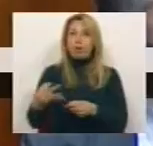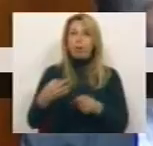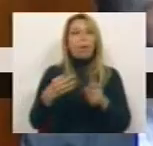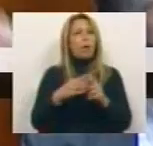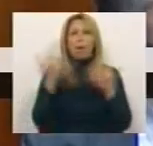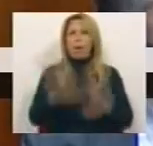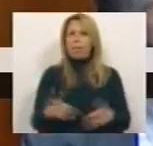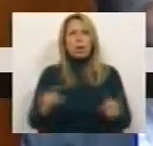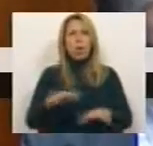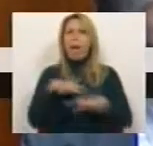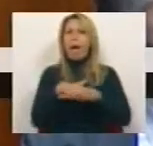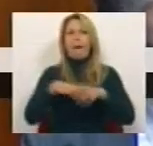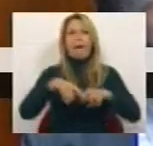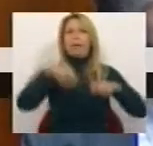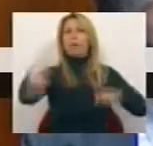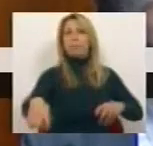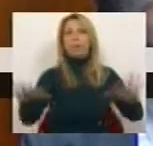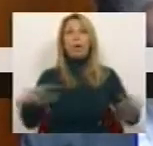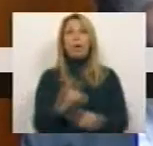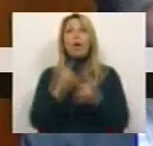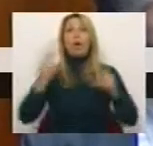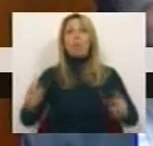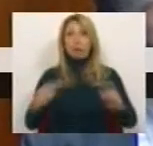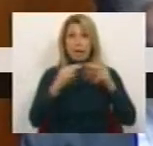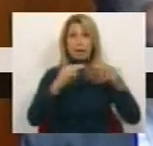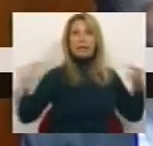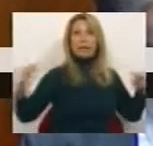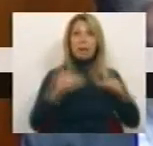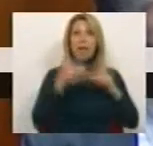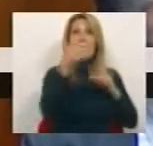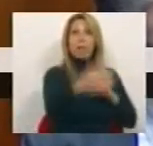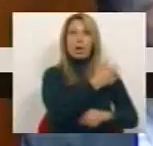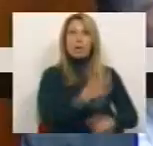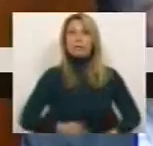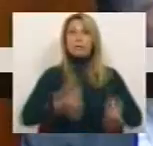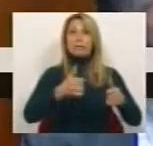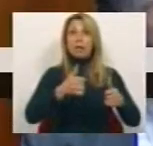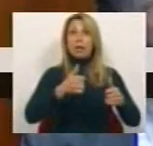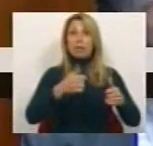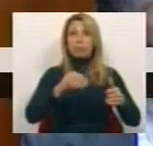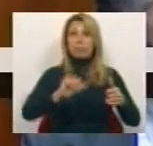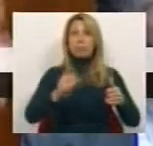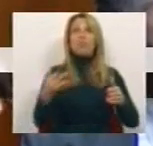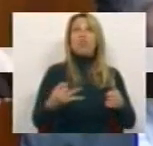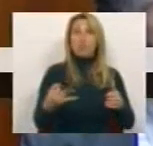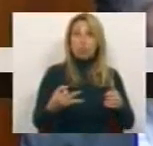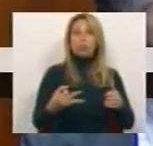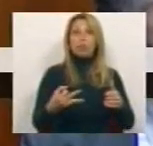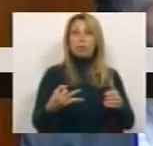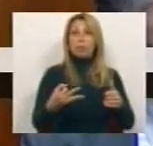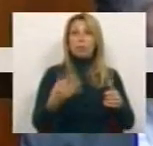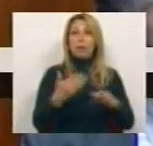estendida. Porque as antenas, como assim se chamam, as linhas fora da própria cidade do Porto, que estavam a ser